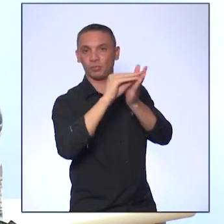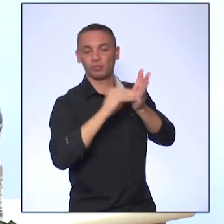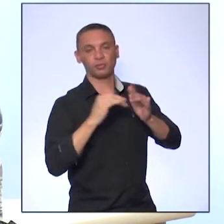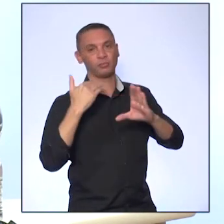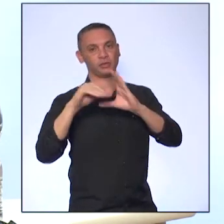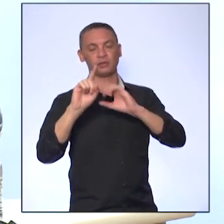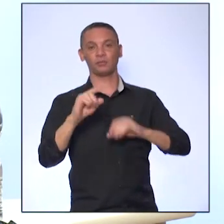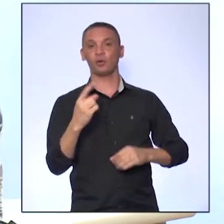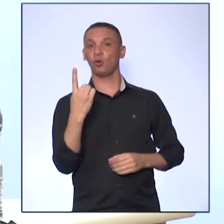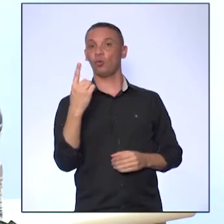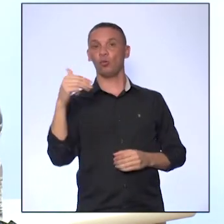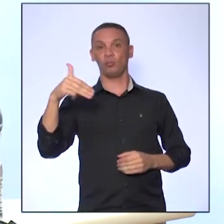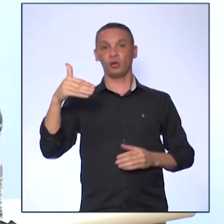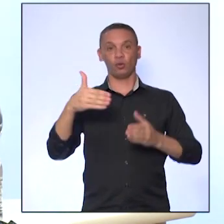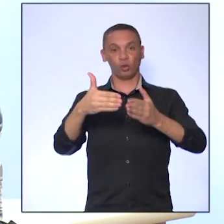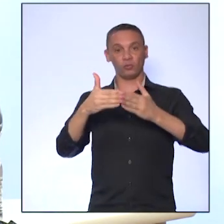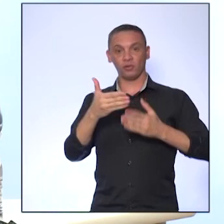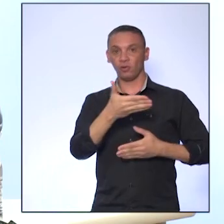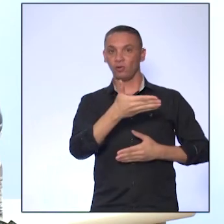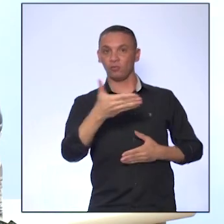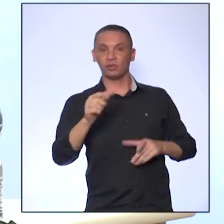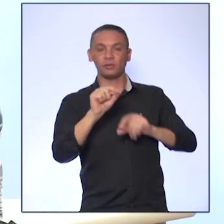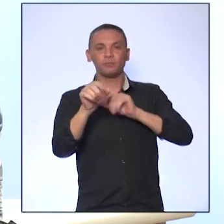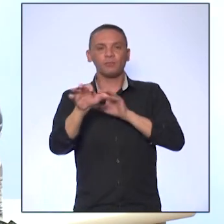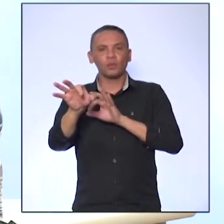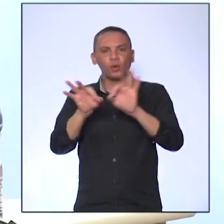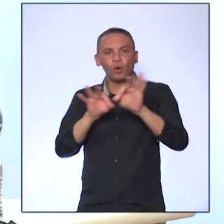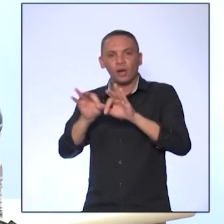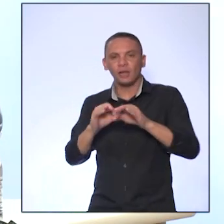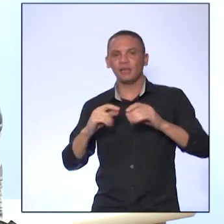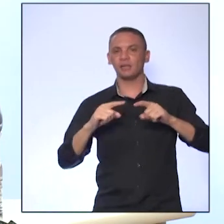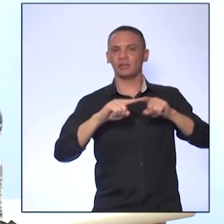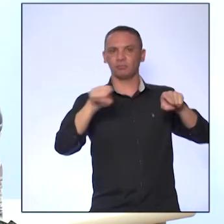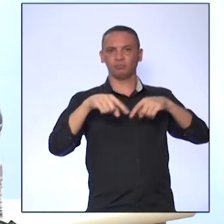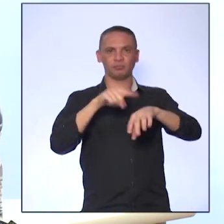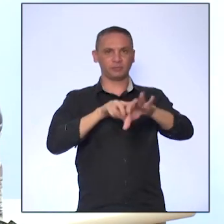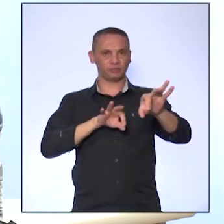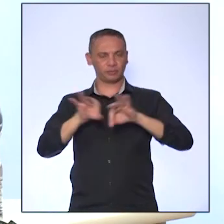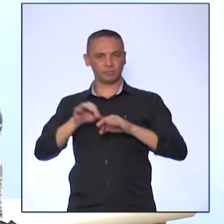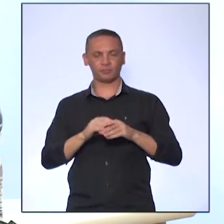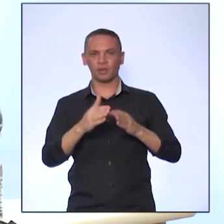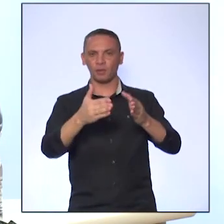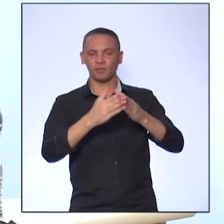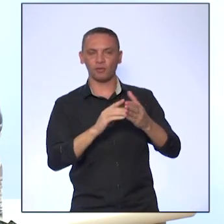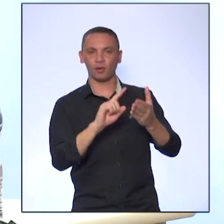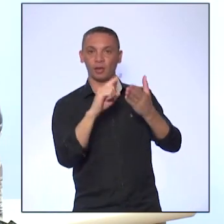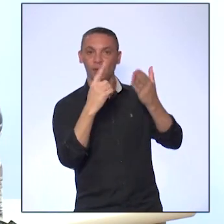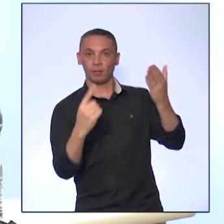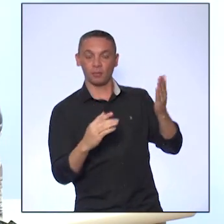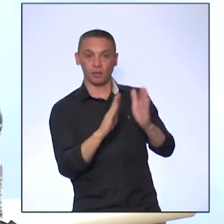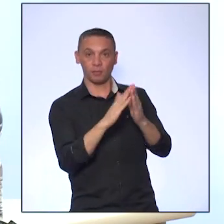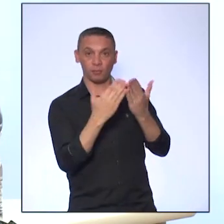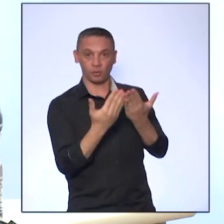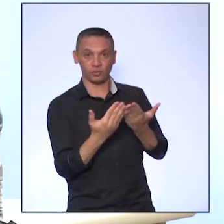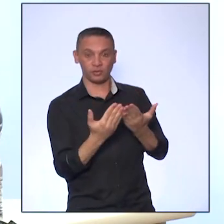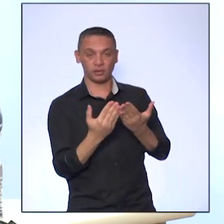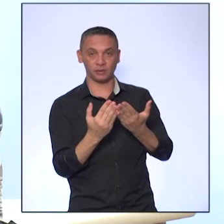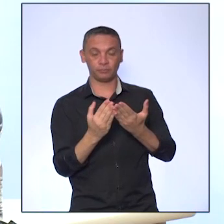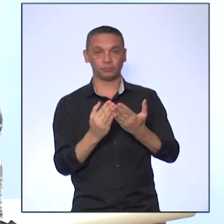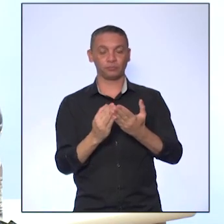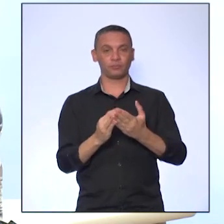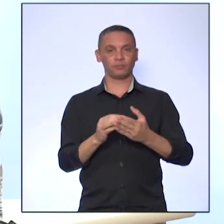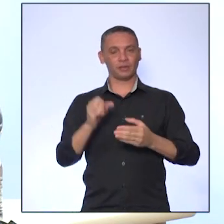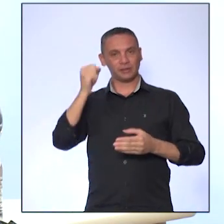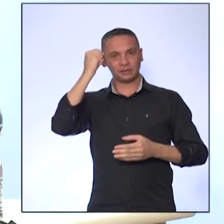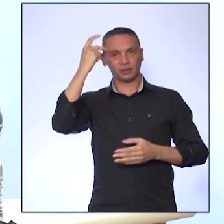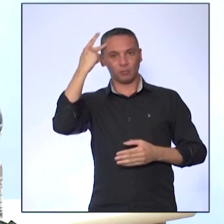dar 1 minuto para você se organizar. Você vai pegar a apostila do São Paulo Faz Escola,